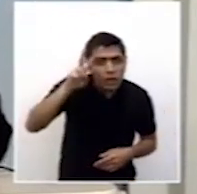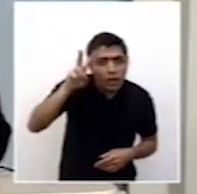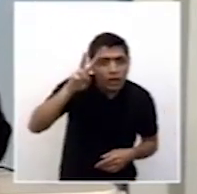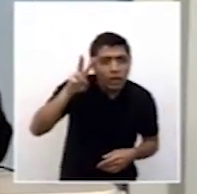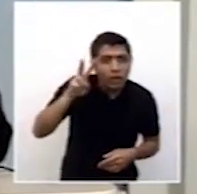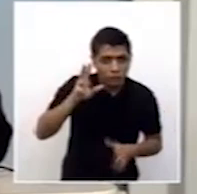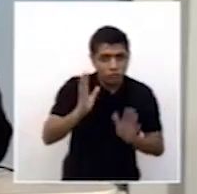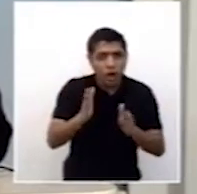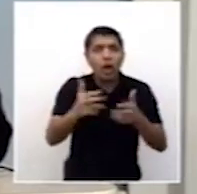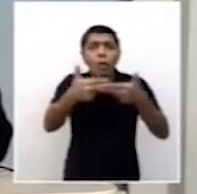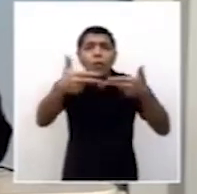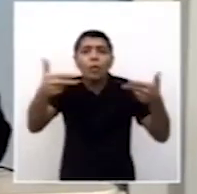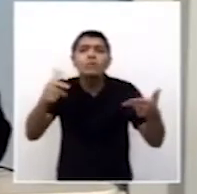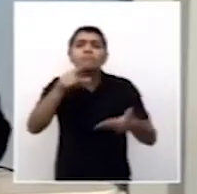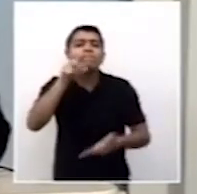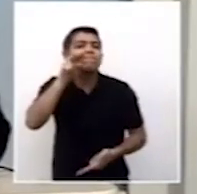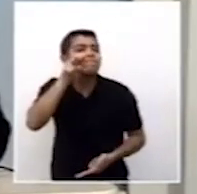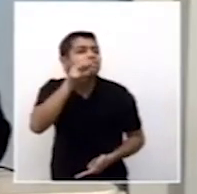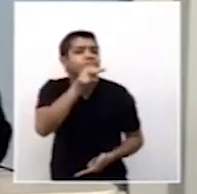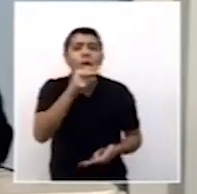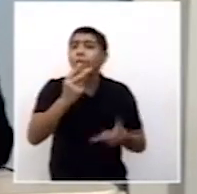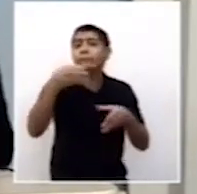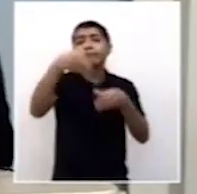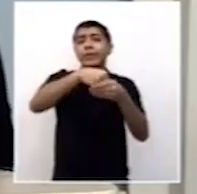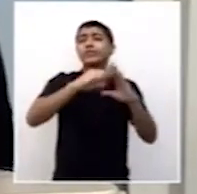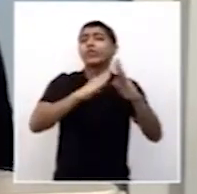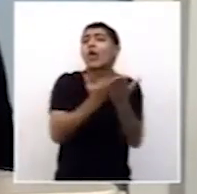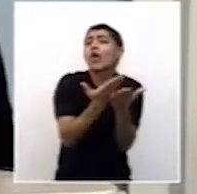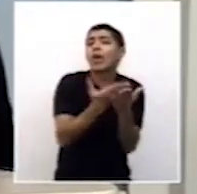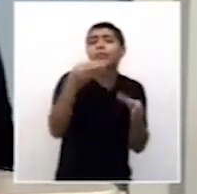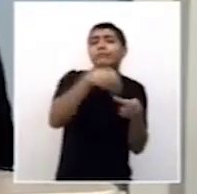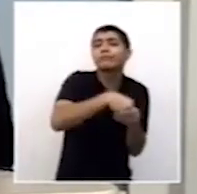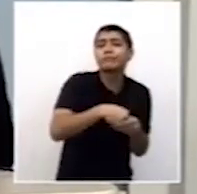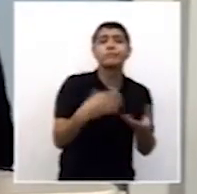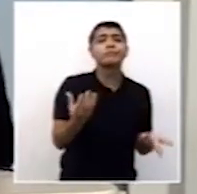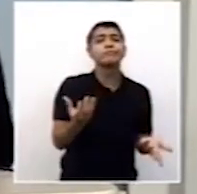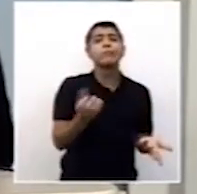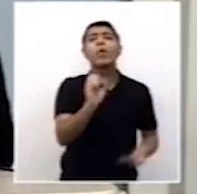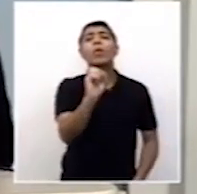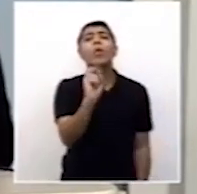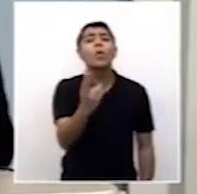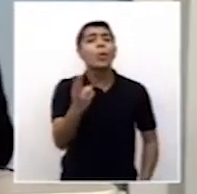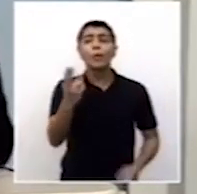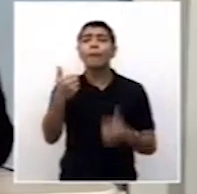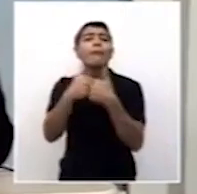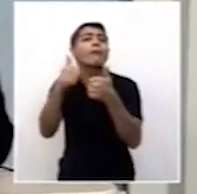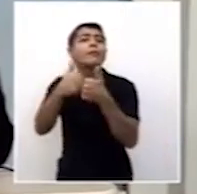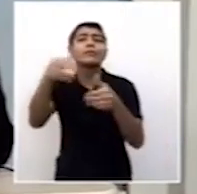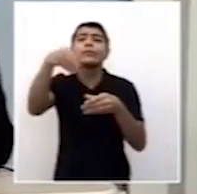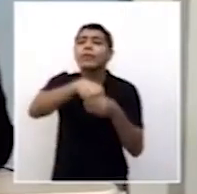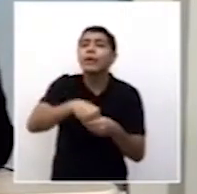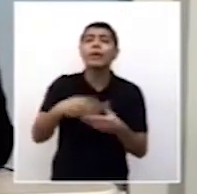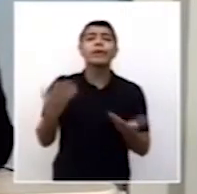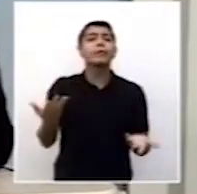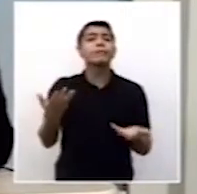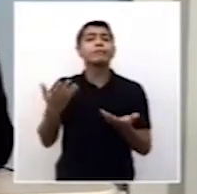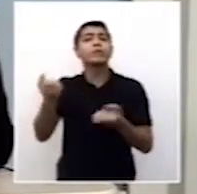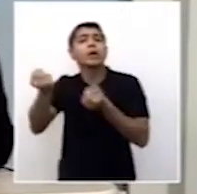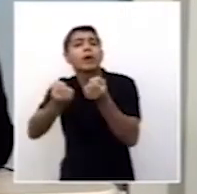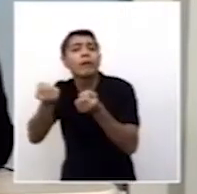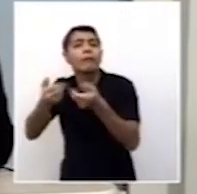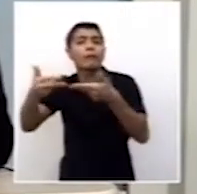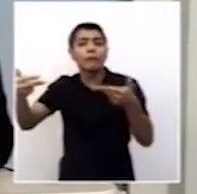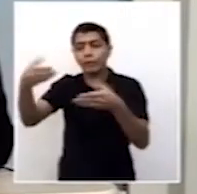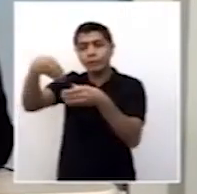do ambiente, né, escolar, ou dentro de um ônibus, de um meio de transporte que você vai